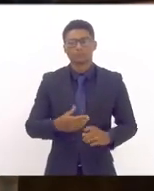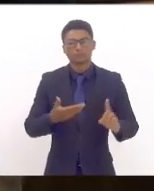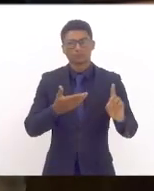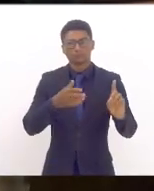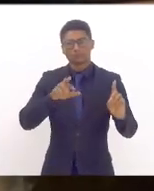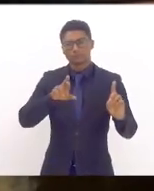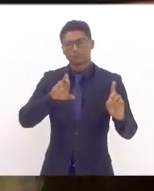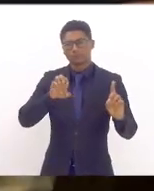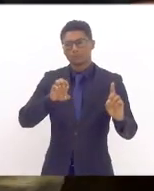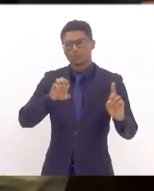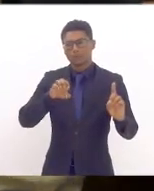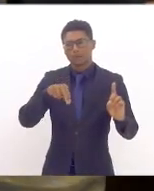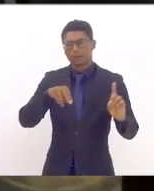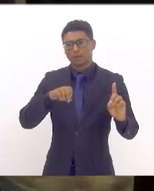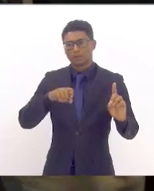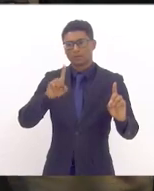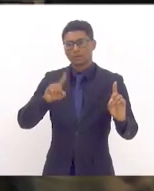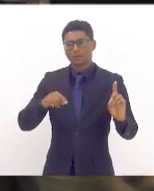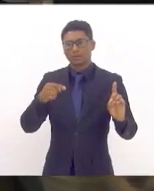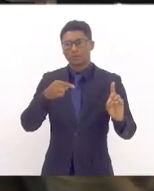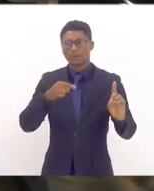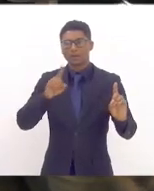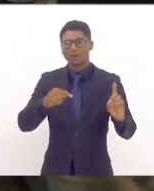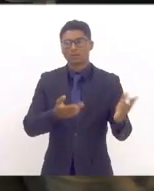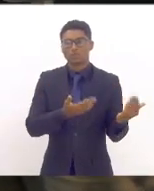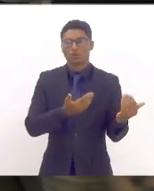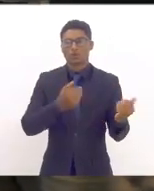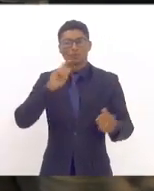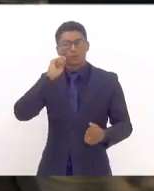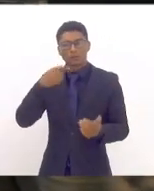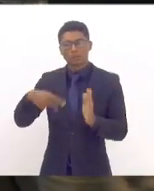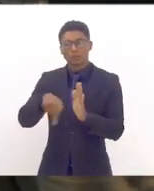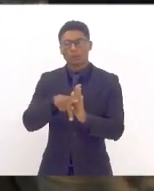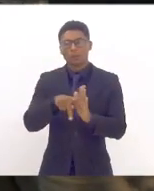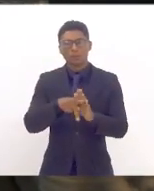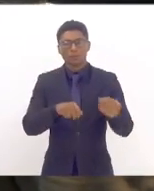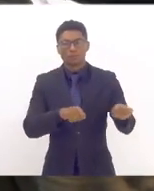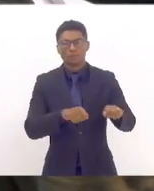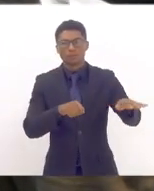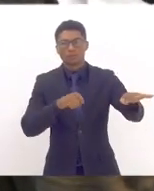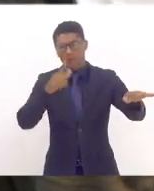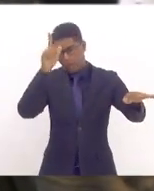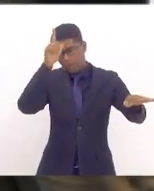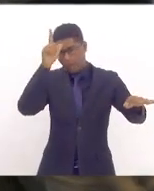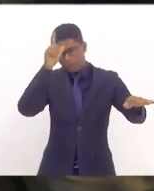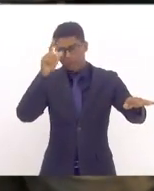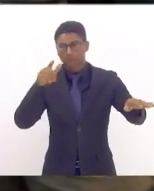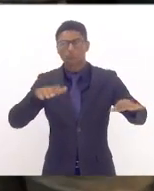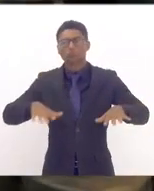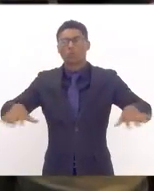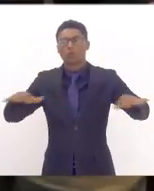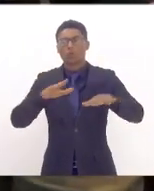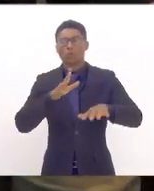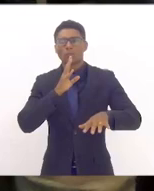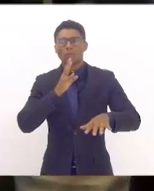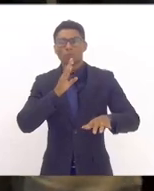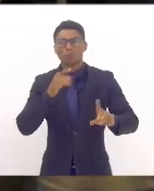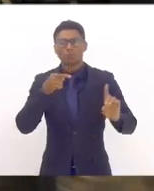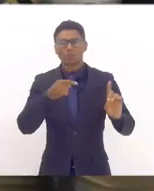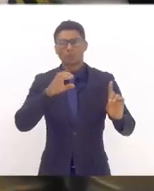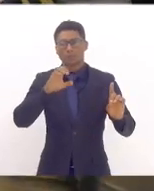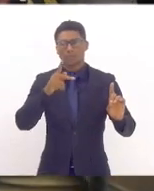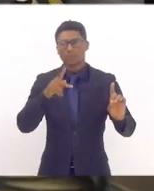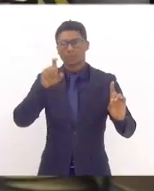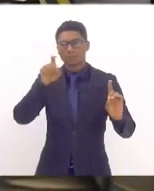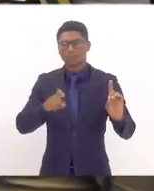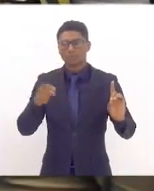um jovem preto do Complexo do Alemão muito conhecido popularmente também como CPX